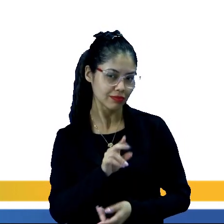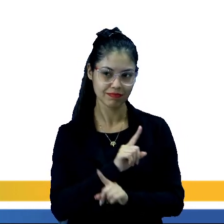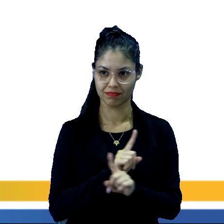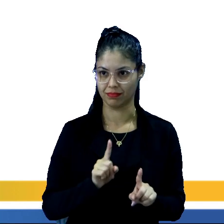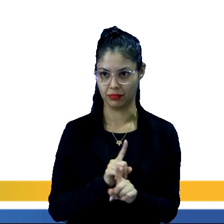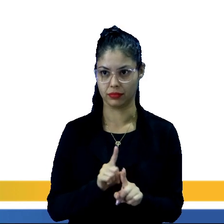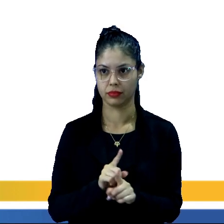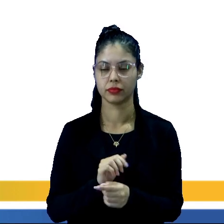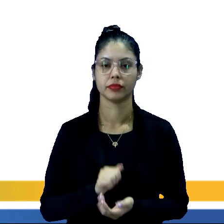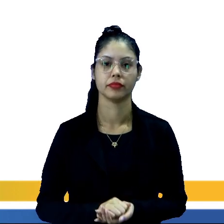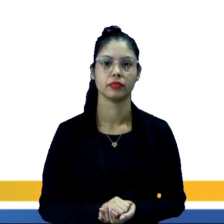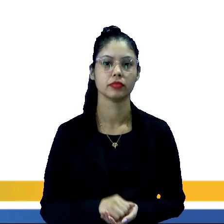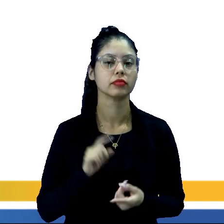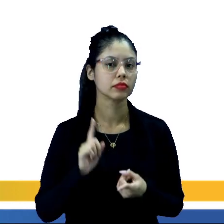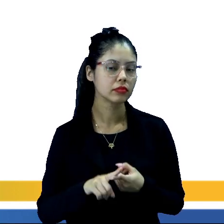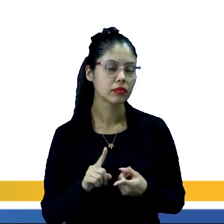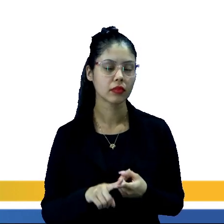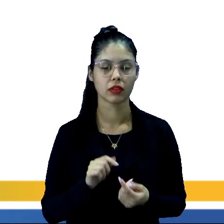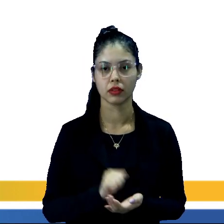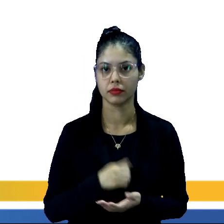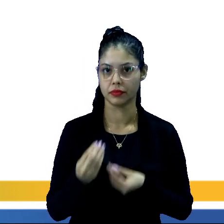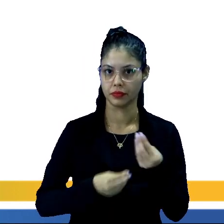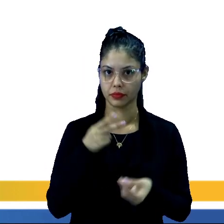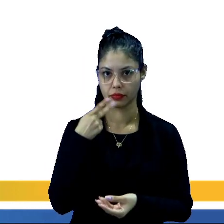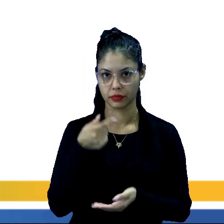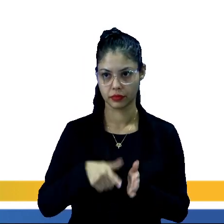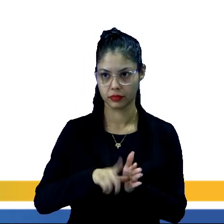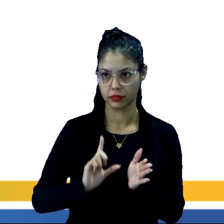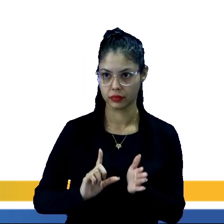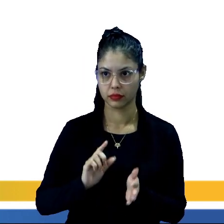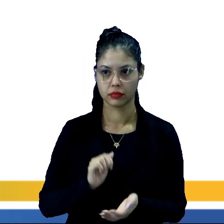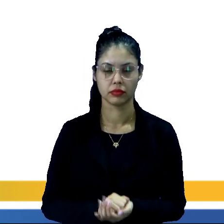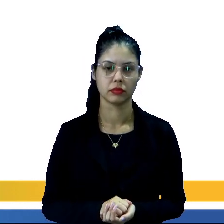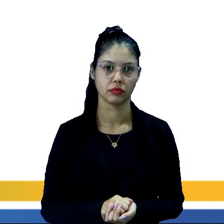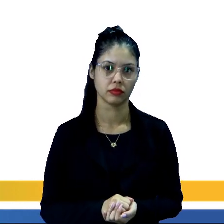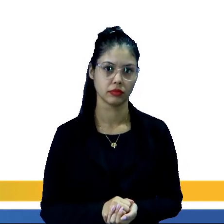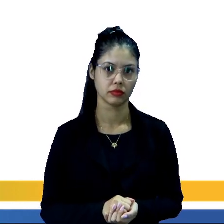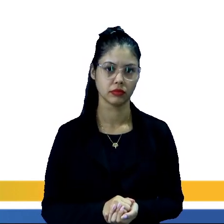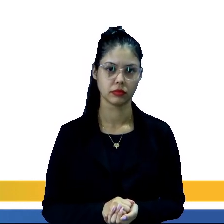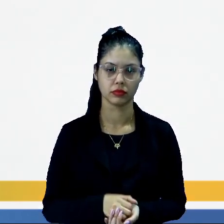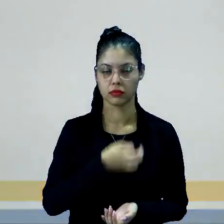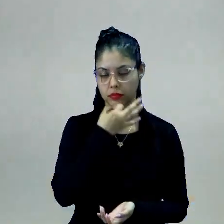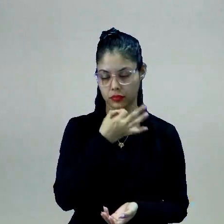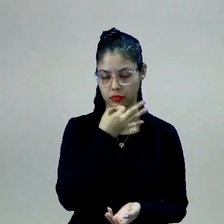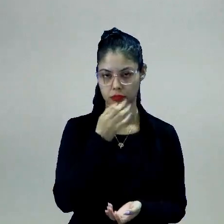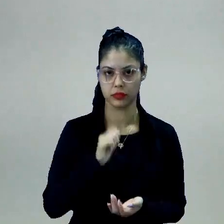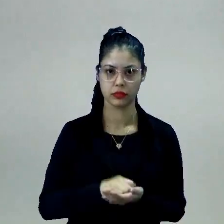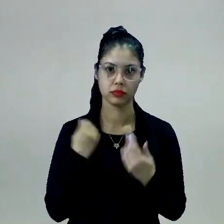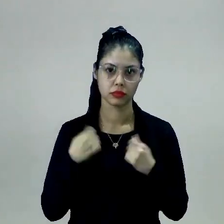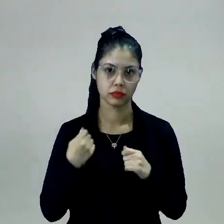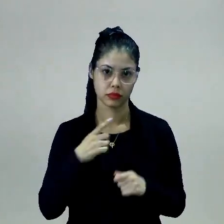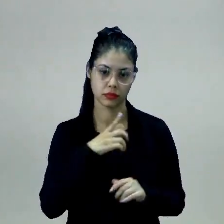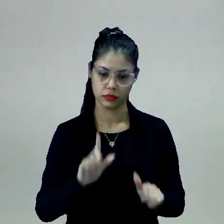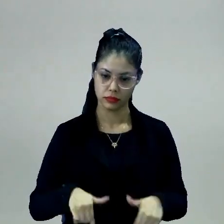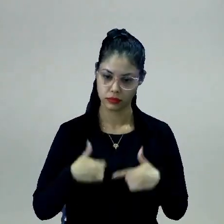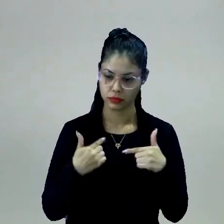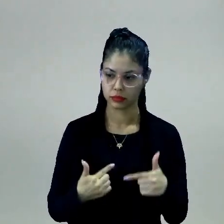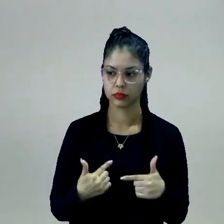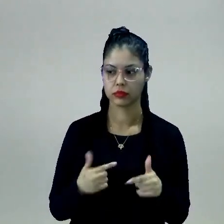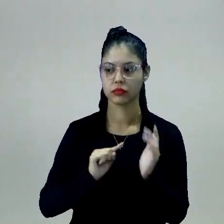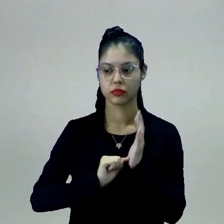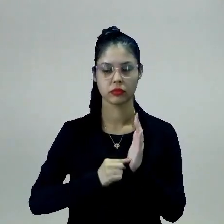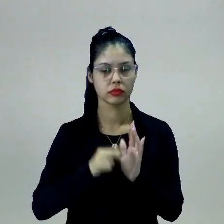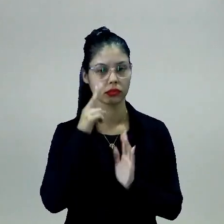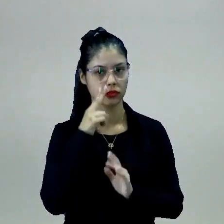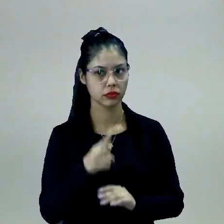resposta, né? Porque, como eu disse anteriormente, né, a argumentação ela tem que ser defendida com